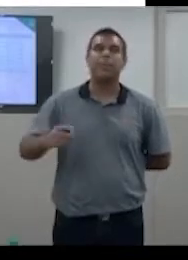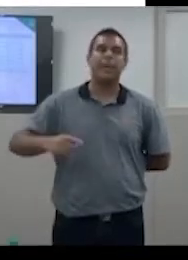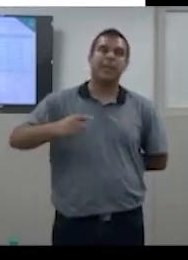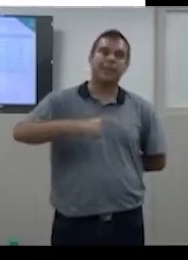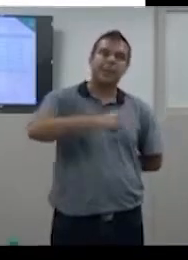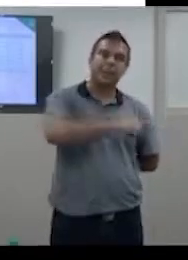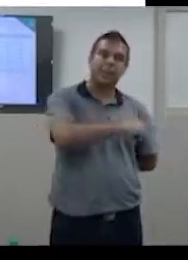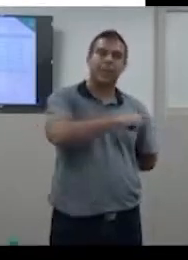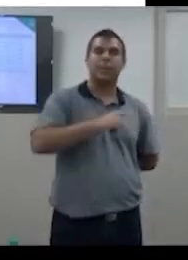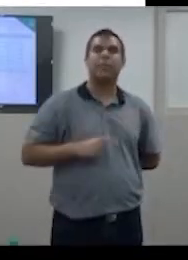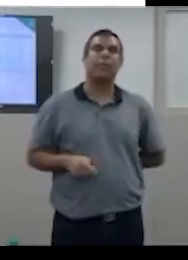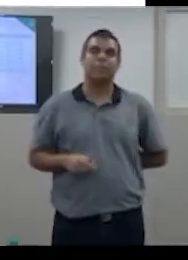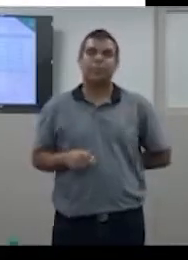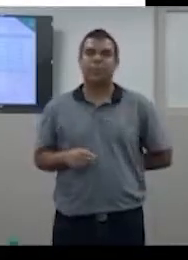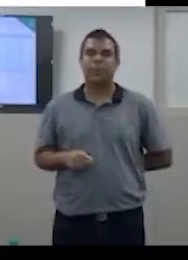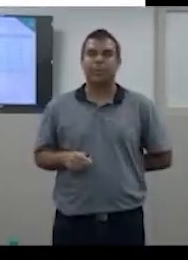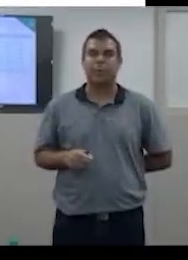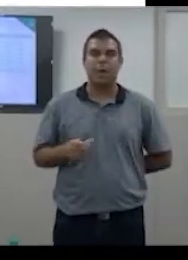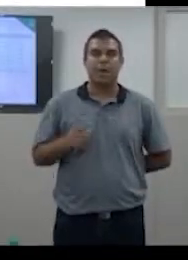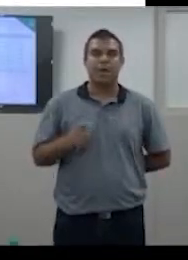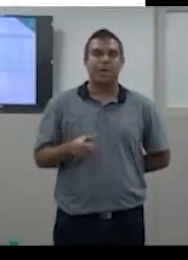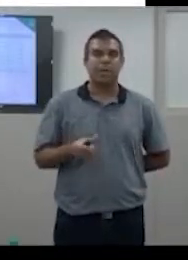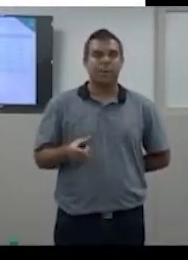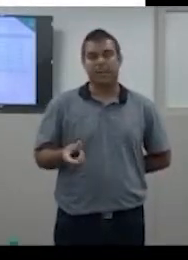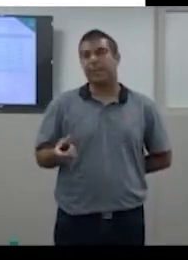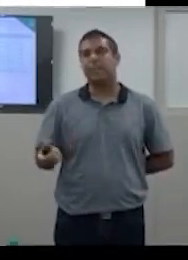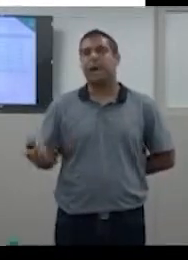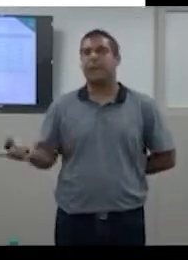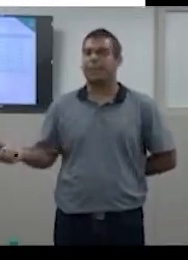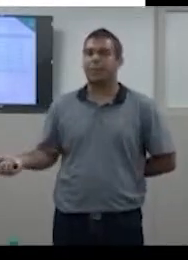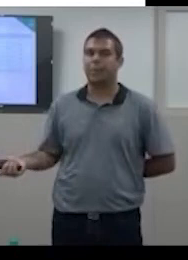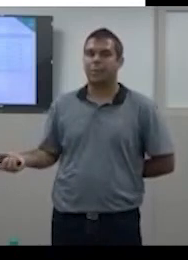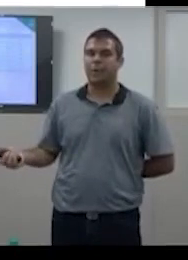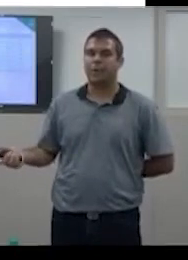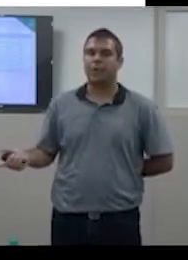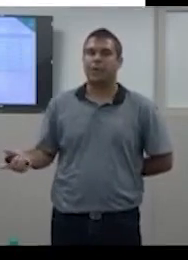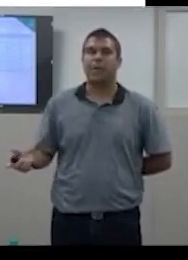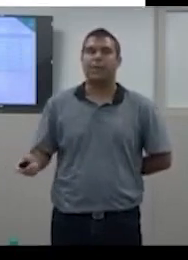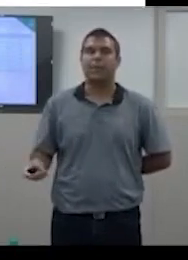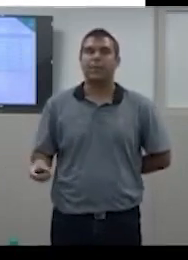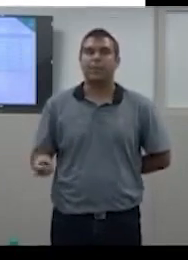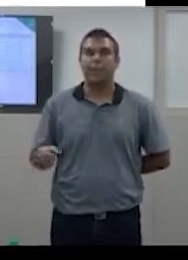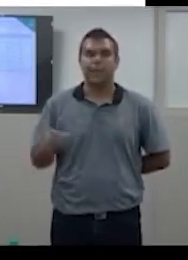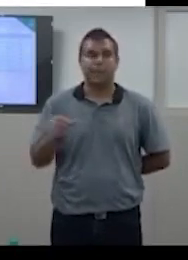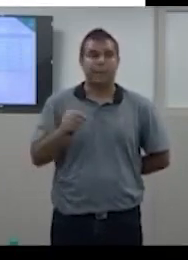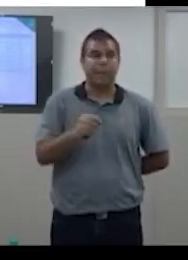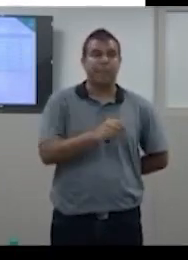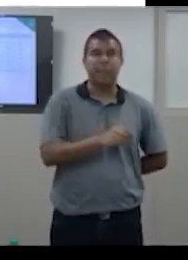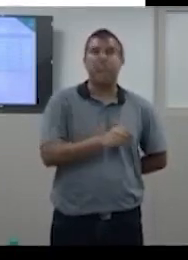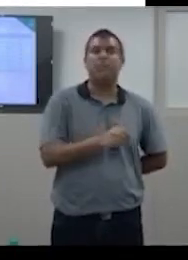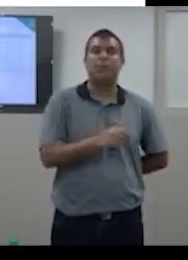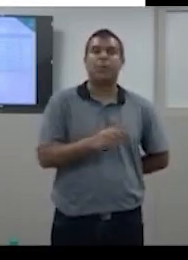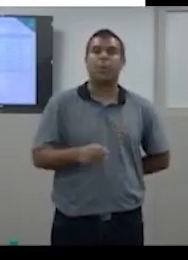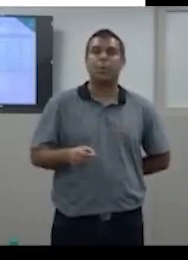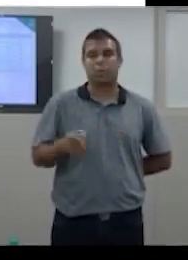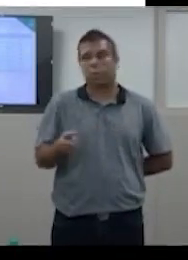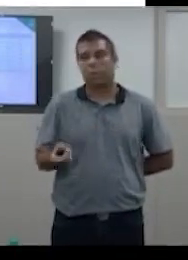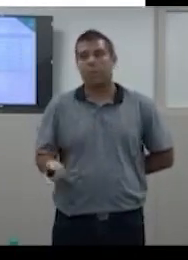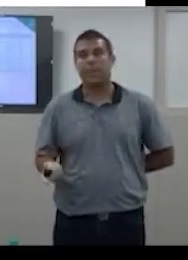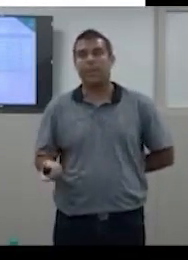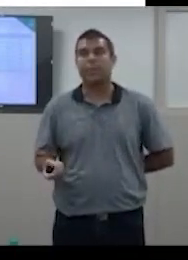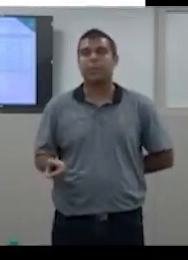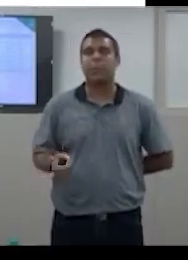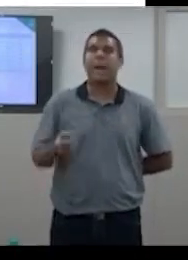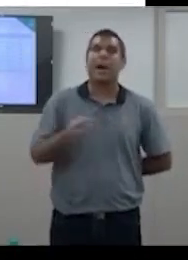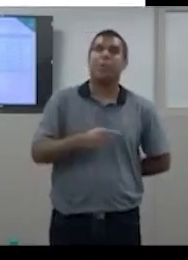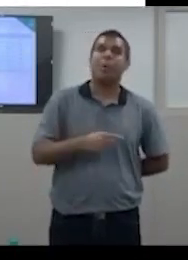Não. Vamos analisar um pouquinho a história do nosso Brasil. Você não encontrava barras de ouro. Então assim, você encontrava fragmentos de ouro